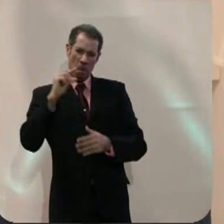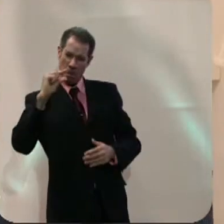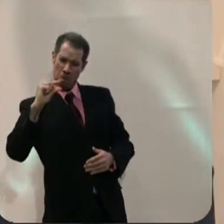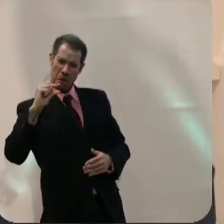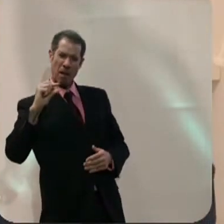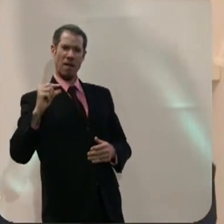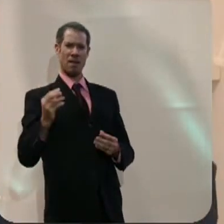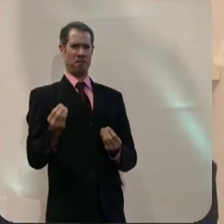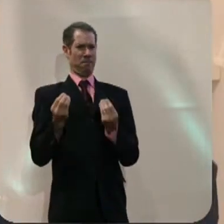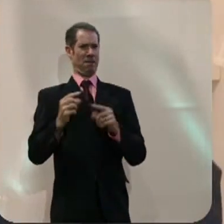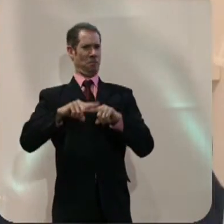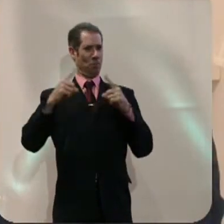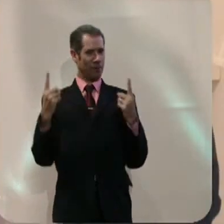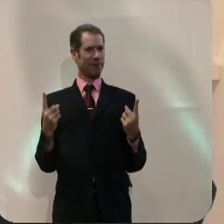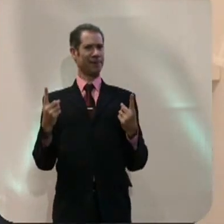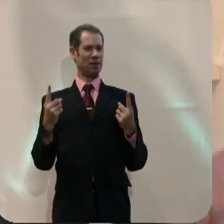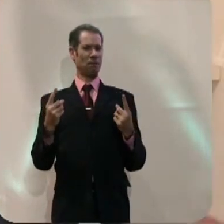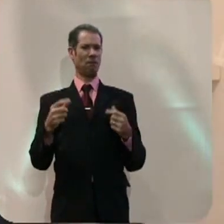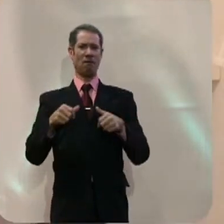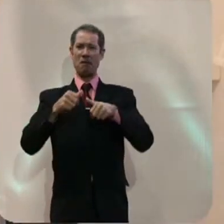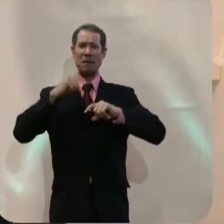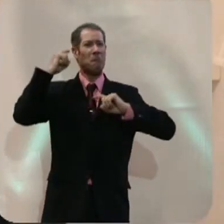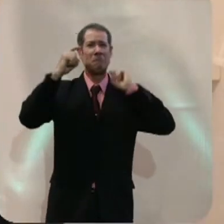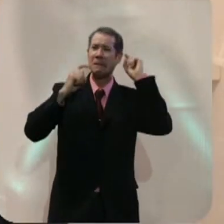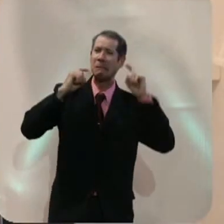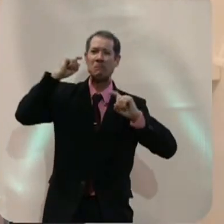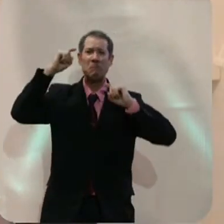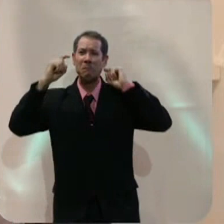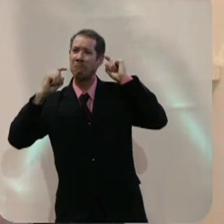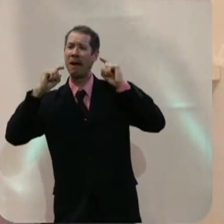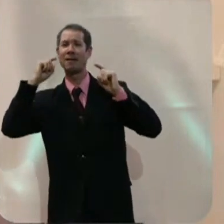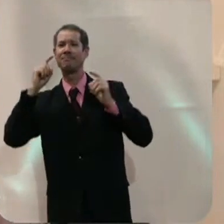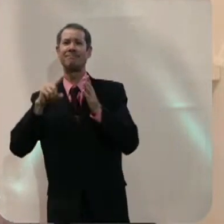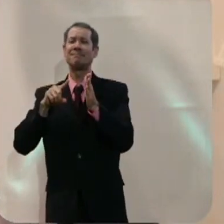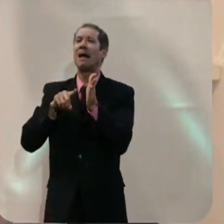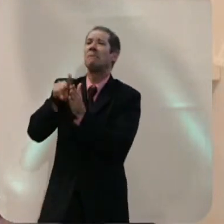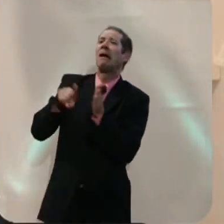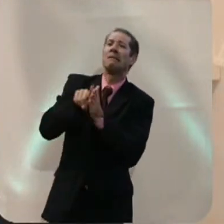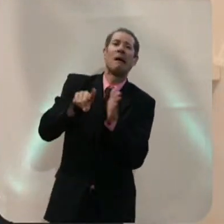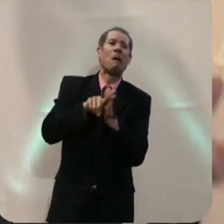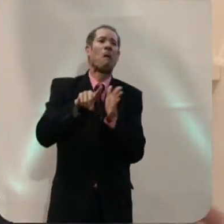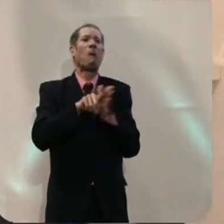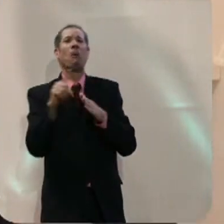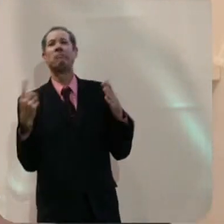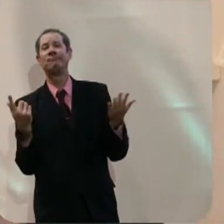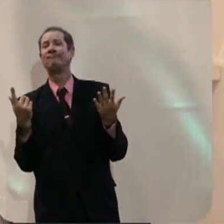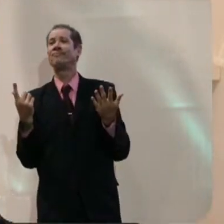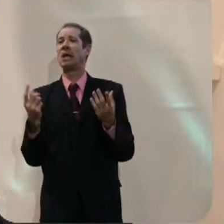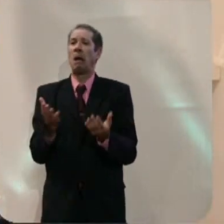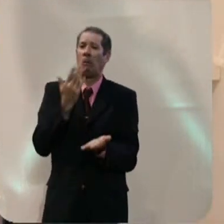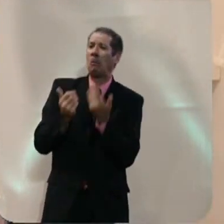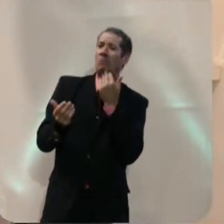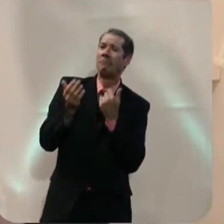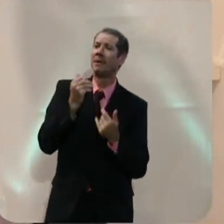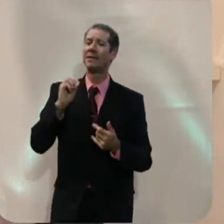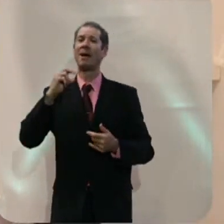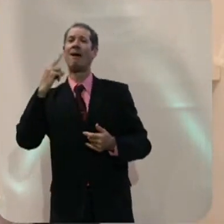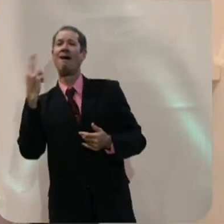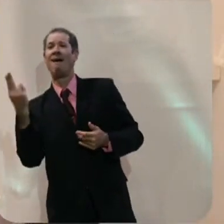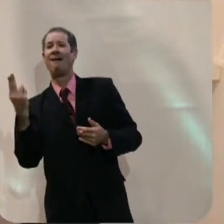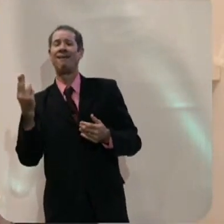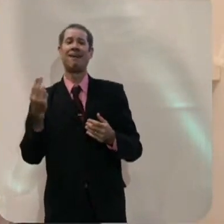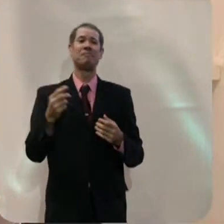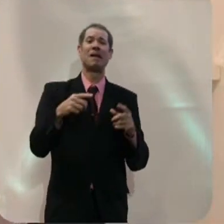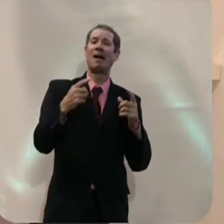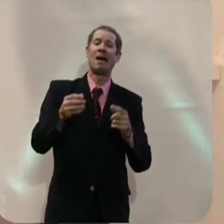pequena. Portanto, não fiquem preocupados perguntando onde é que vamos arranjar comida, ou onde é que